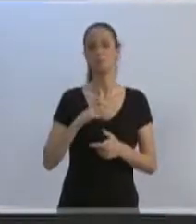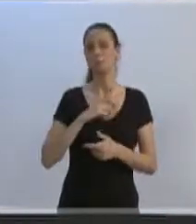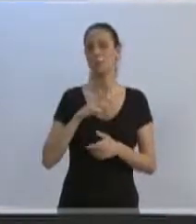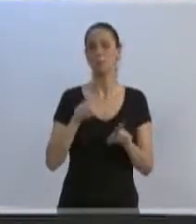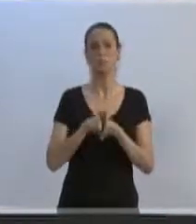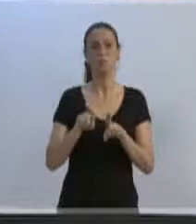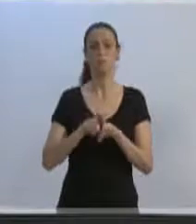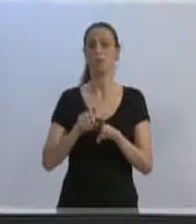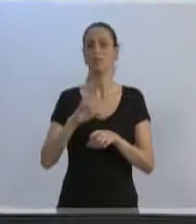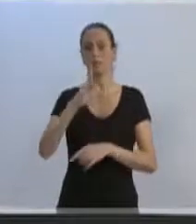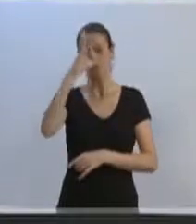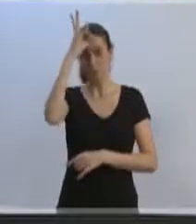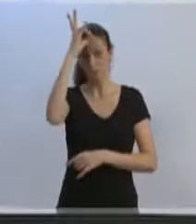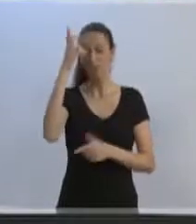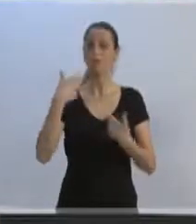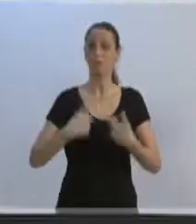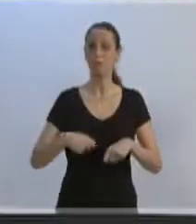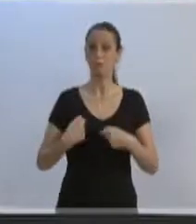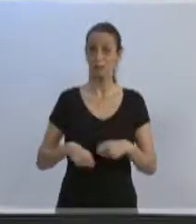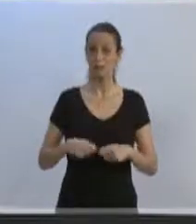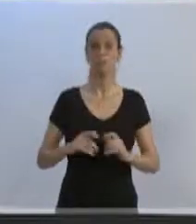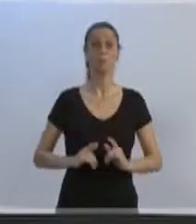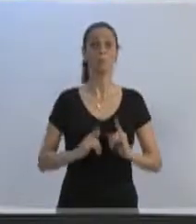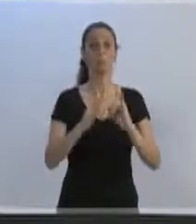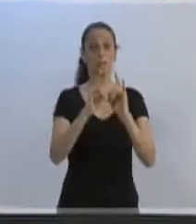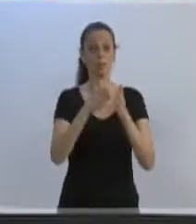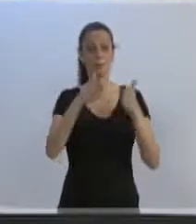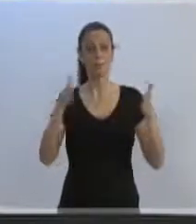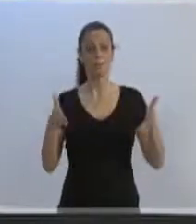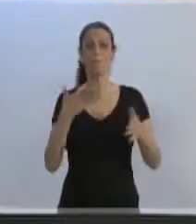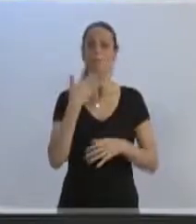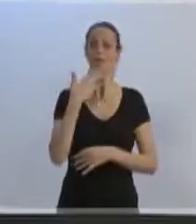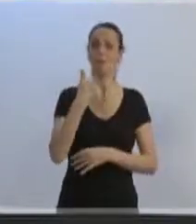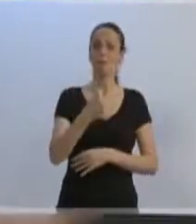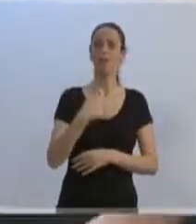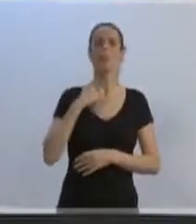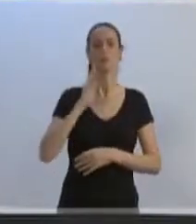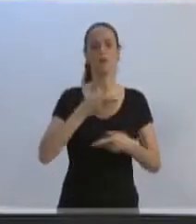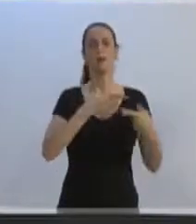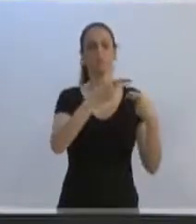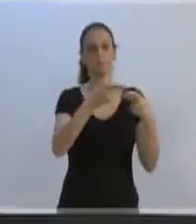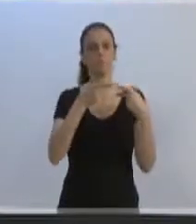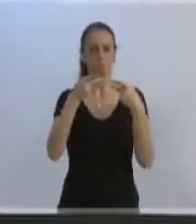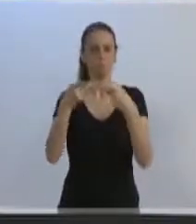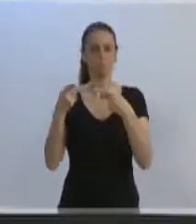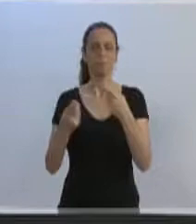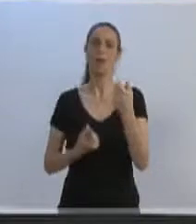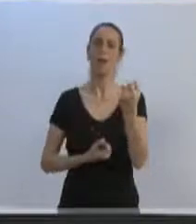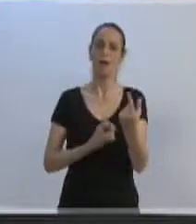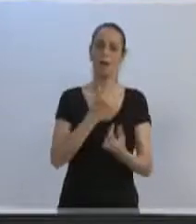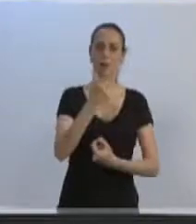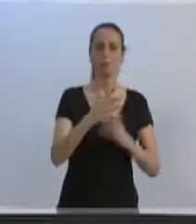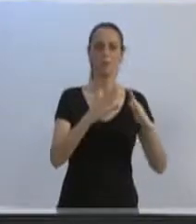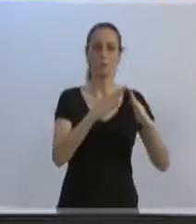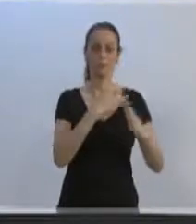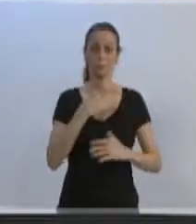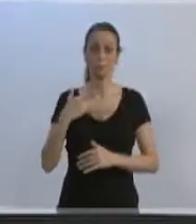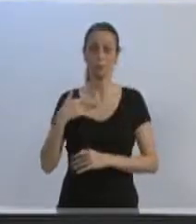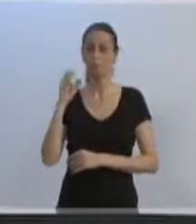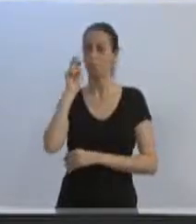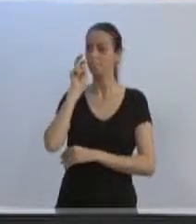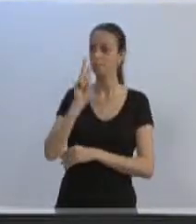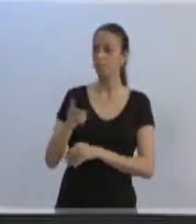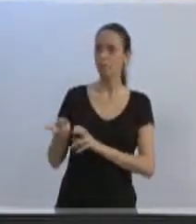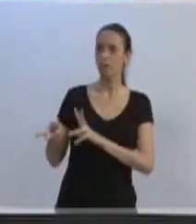também que precisam sim um espaço próprio espaço adequado eu visito algumas vezes algumas unidades já vi situações realmente